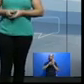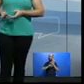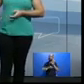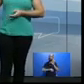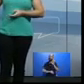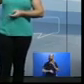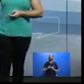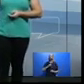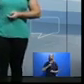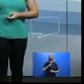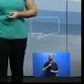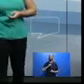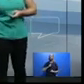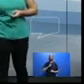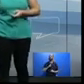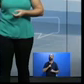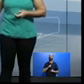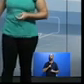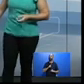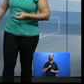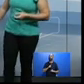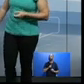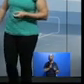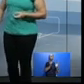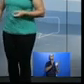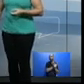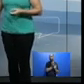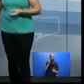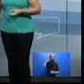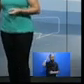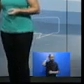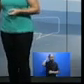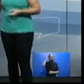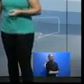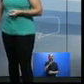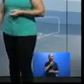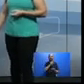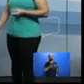etnias. Quem será que foi prejudicado e é prejudicado até hoje?